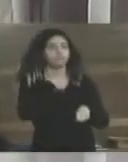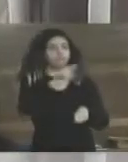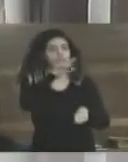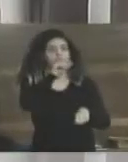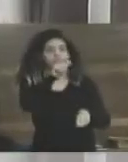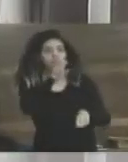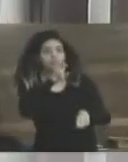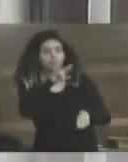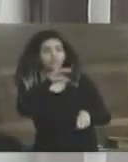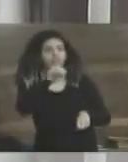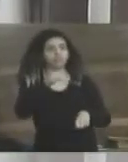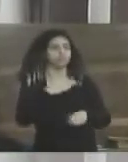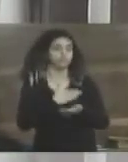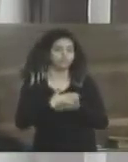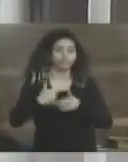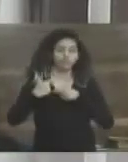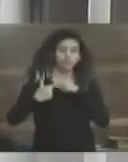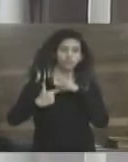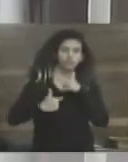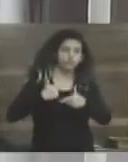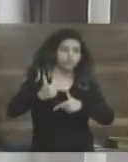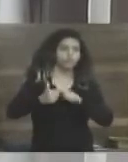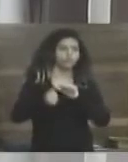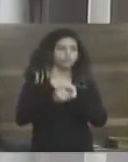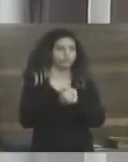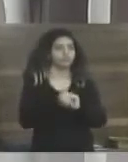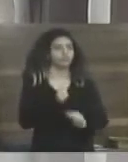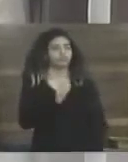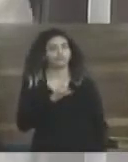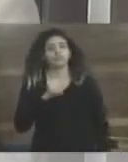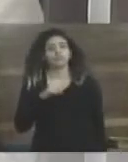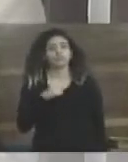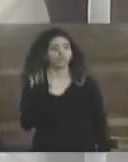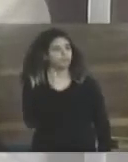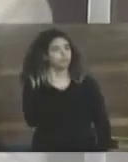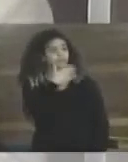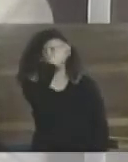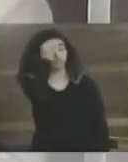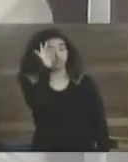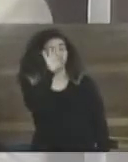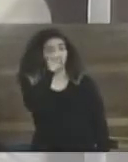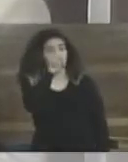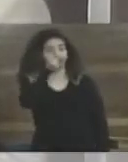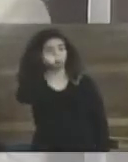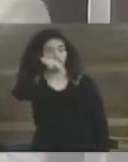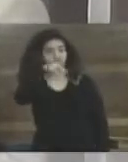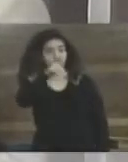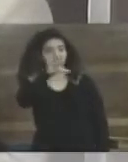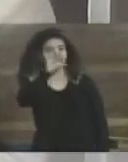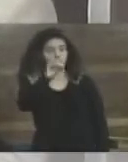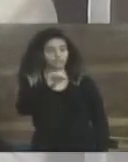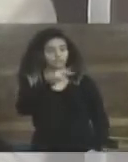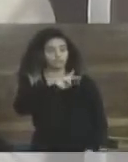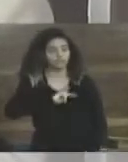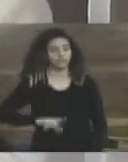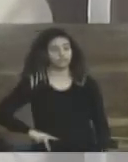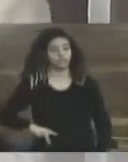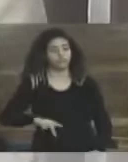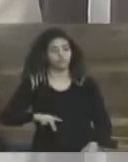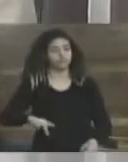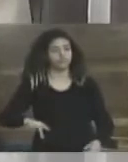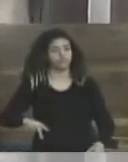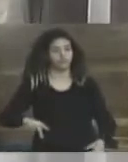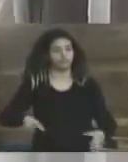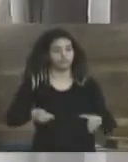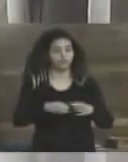estamos desde o início nessa luta, né, não posso deixar aqui de falar do Fernando, né, do Fernando Figueiredo, que é o presidente da Fundação